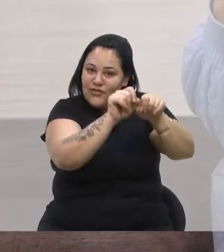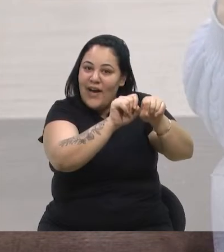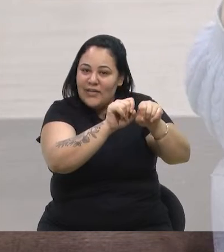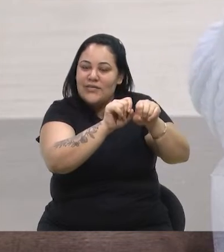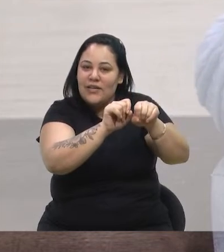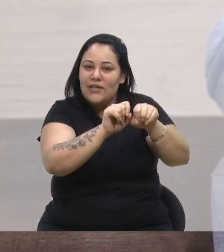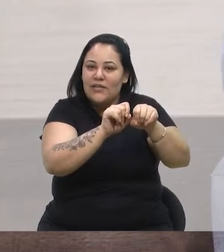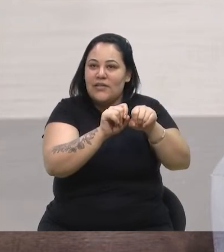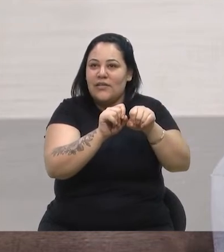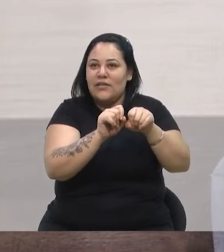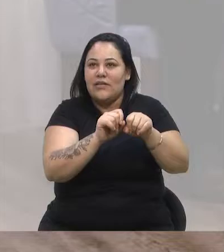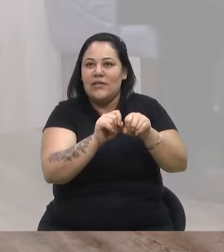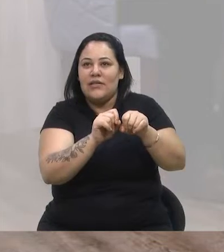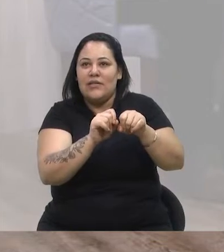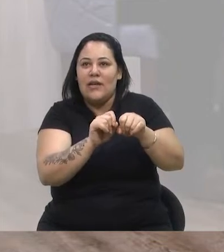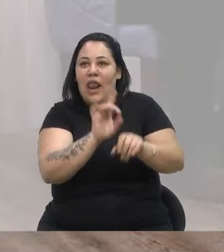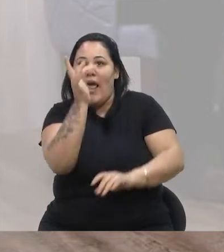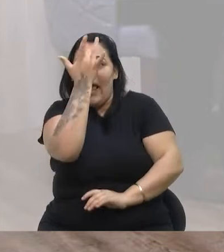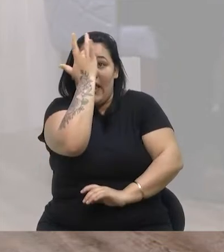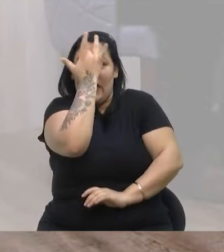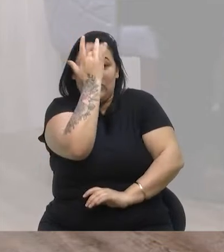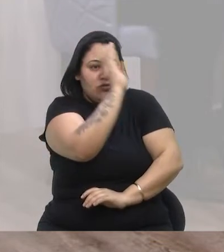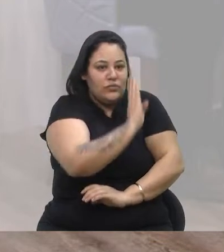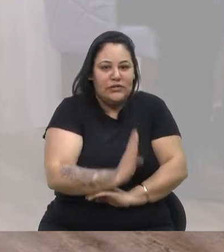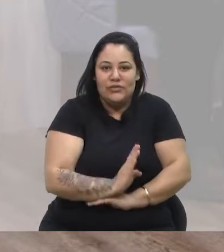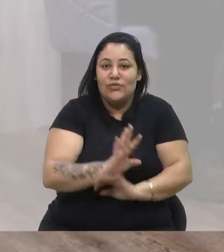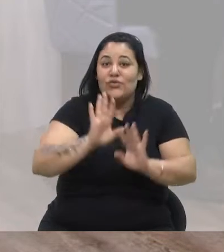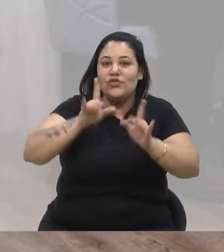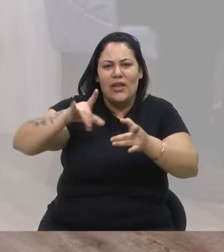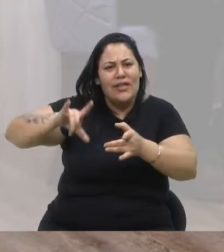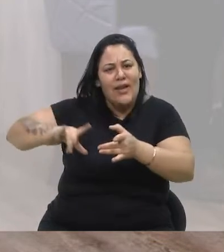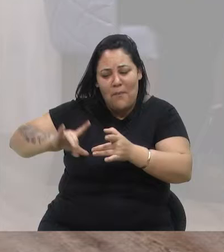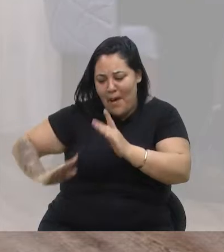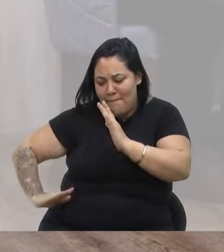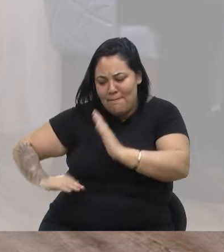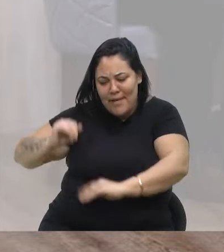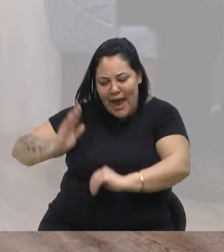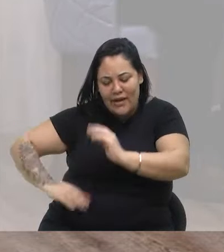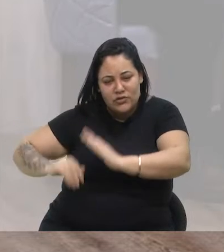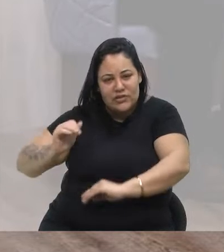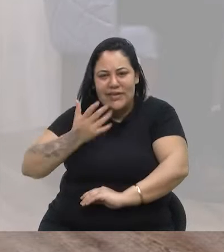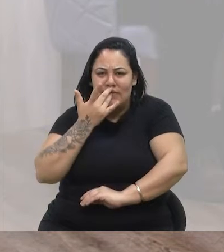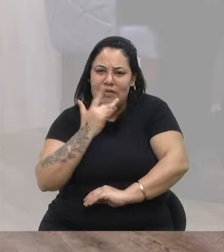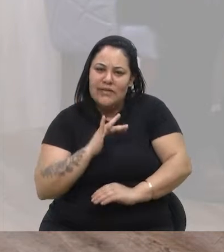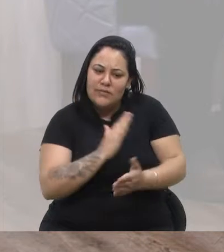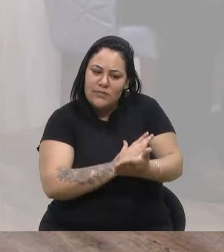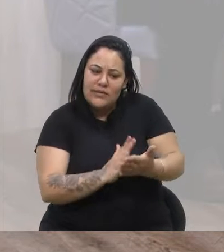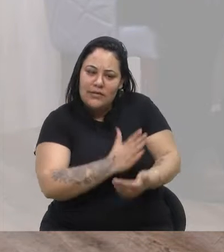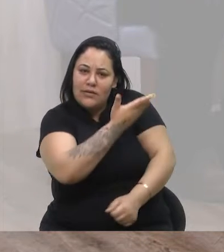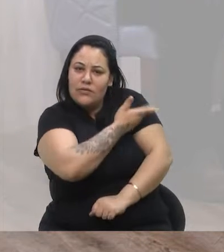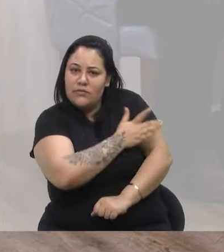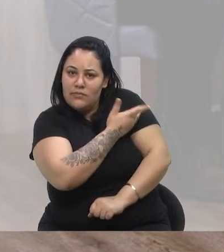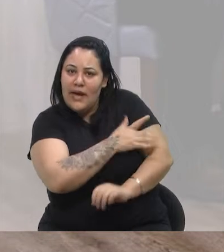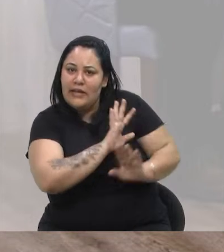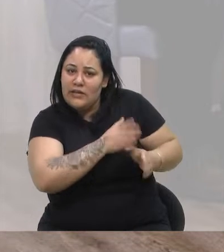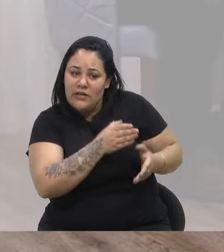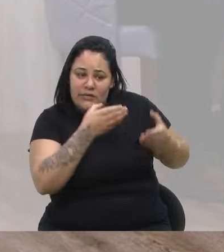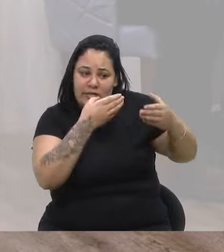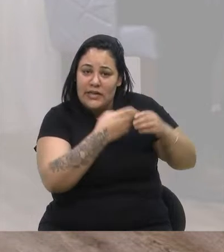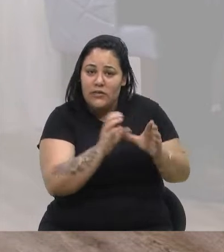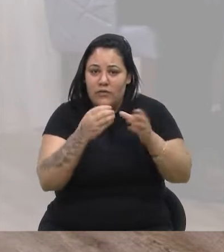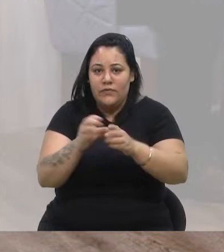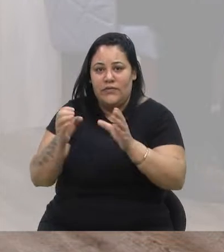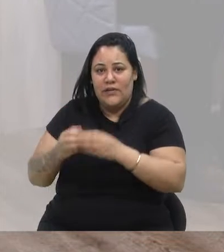profissionais trabalhando na Índia, outros aqui no Brasil. Então, já é um ensaio para essa